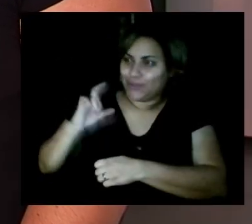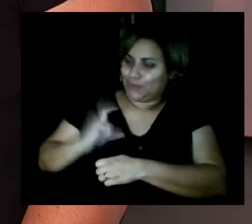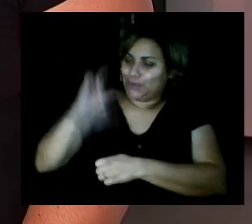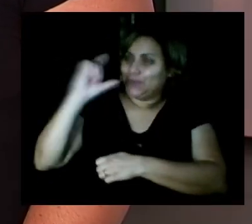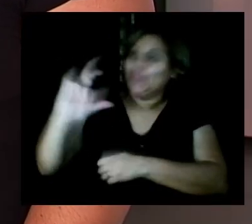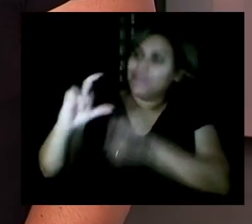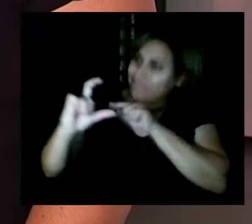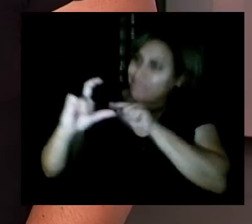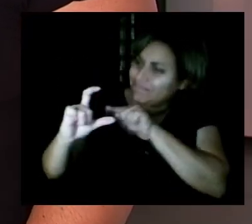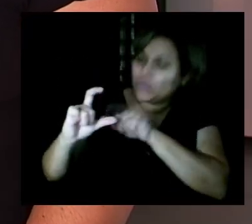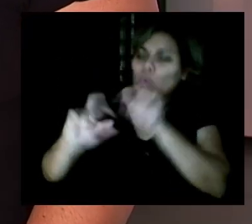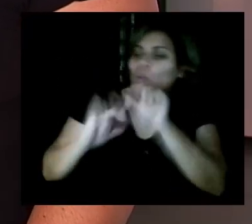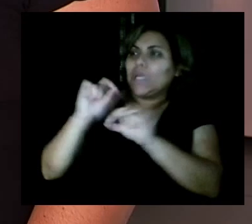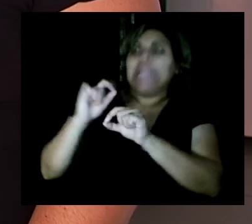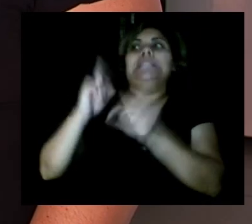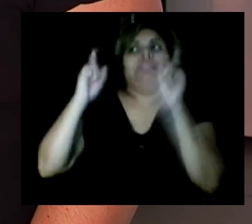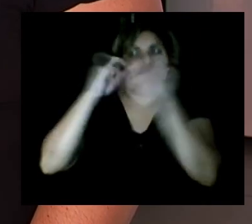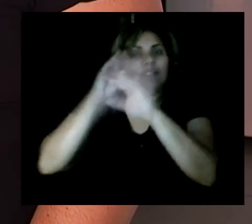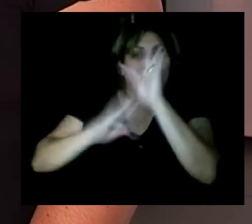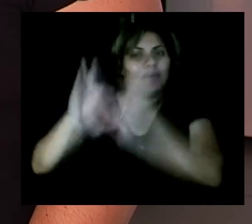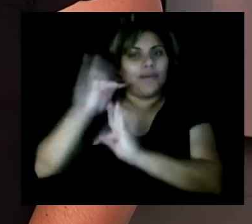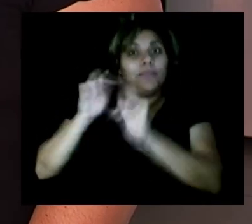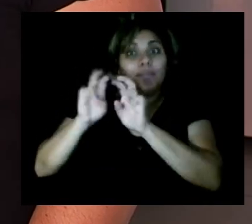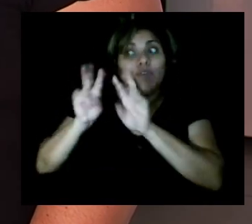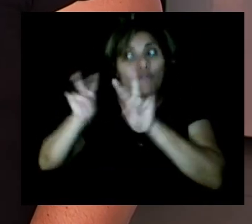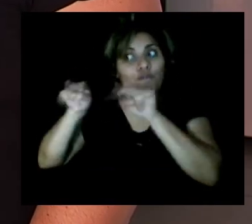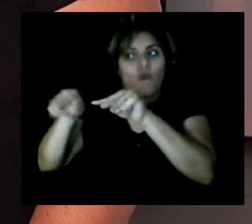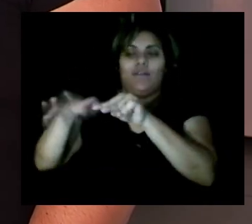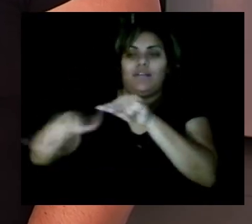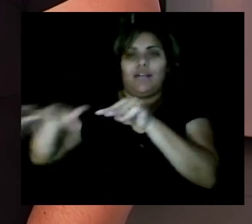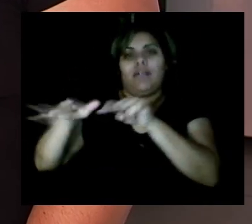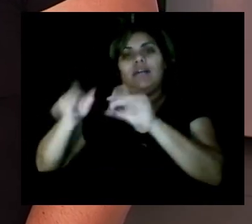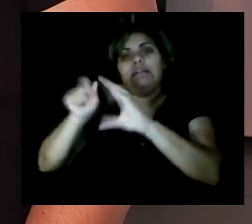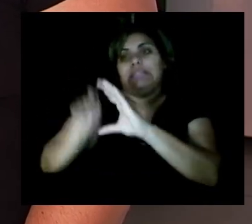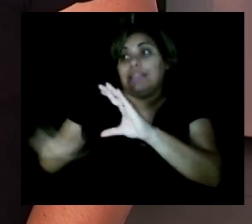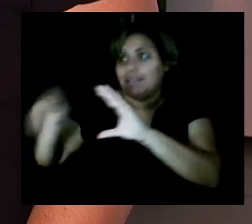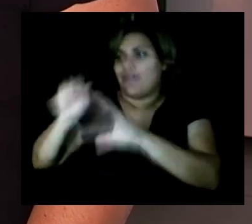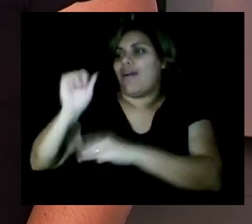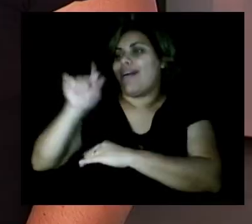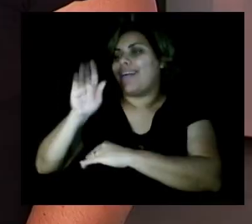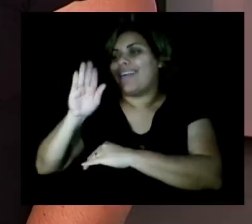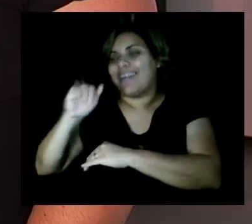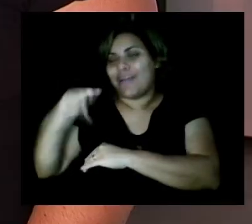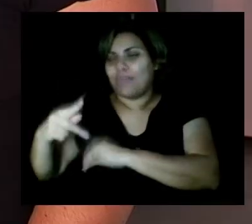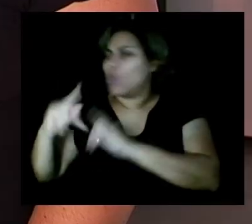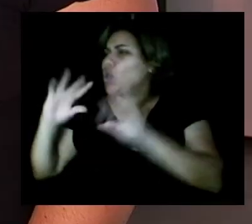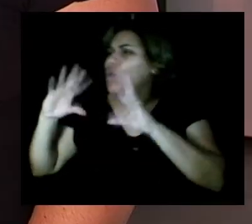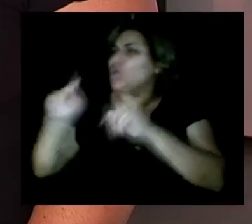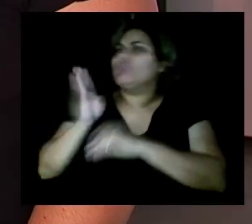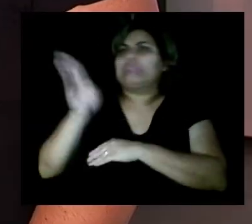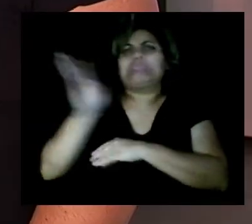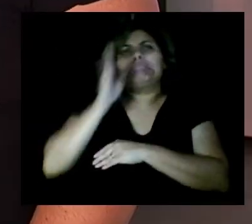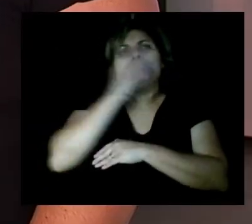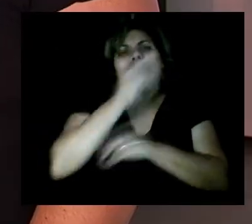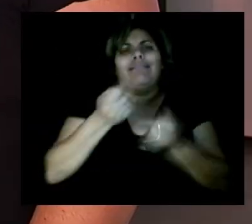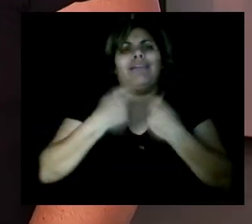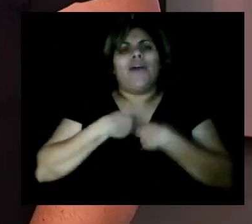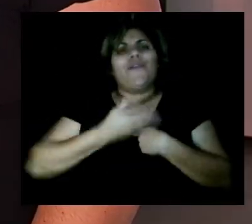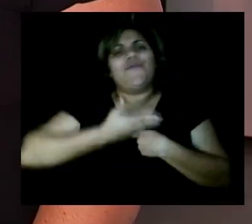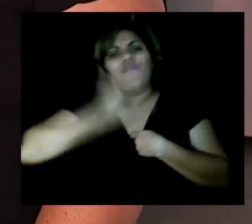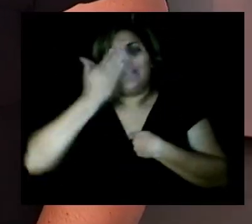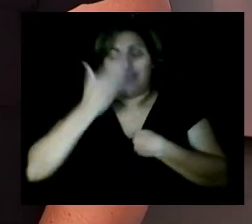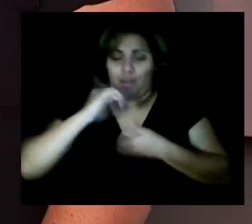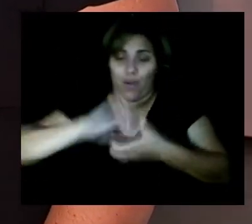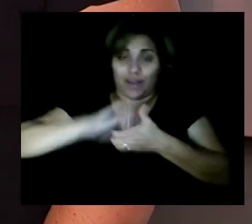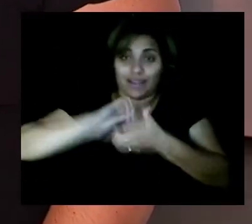voltada para essa parte das terapias aqui na Dacamp, em todos os lugares, para facilitar a vida da gente, a qualidade da vida nossa e dos nossos